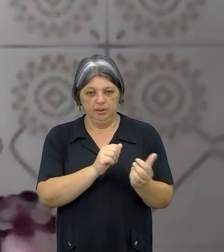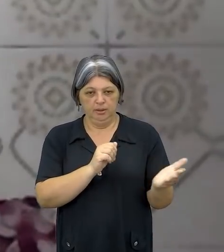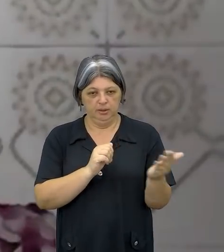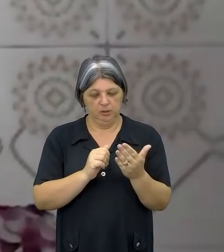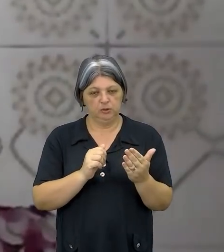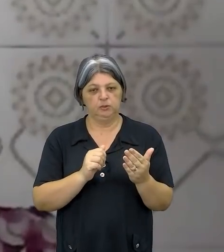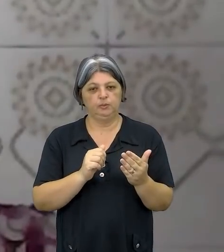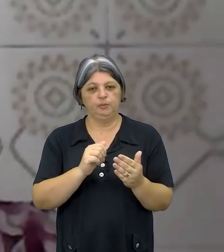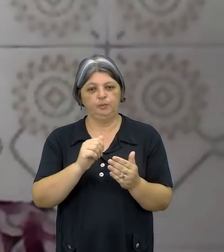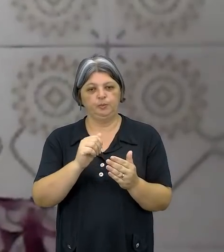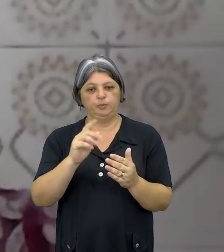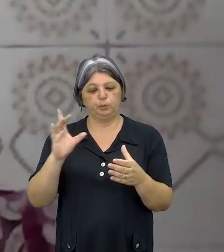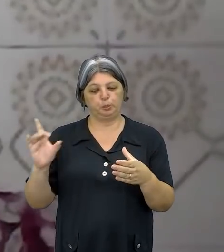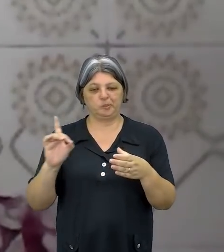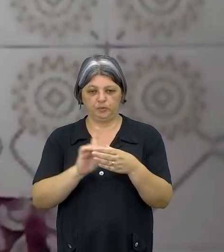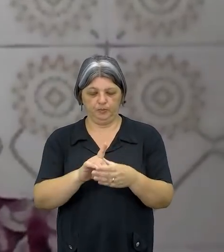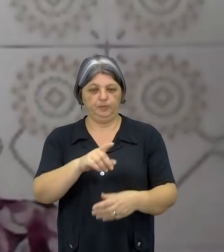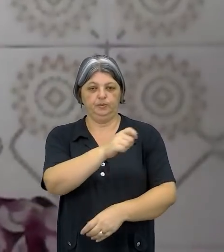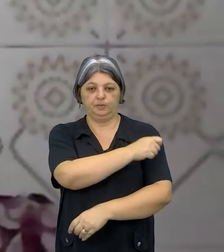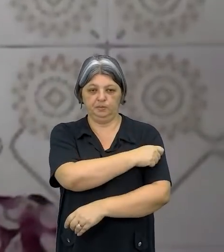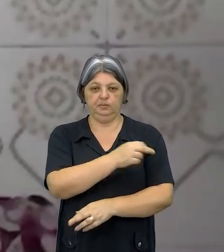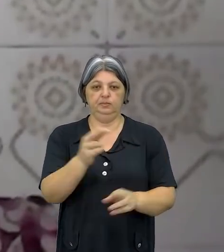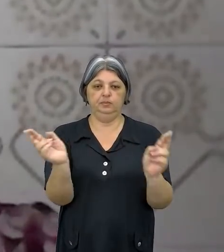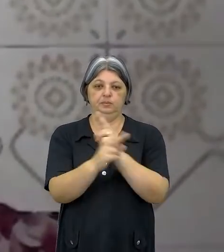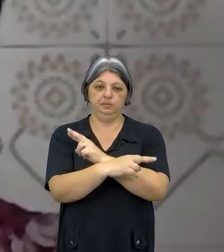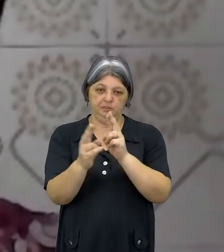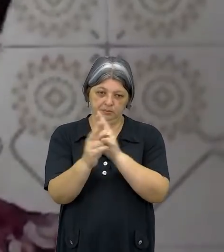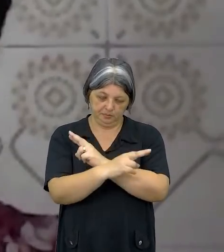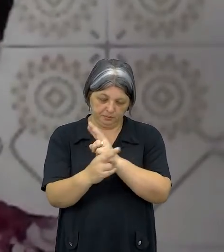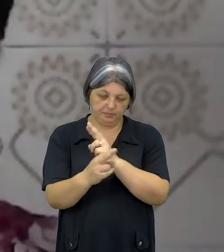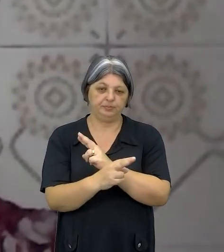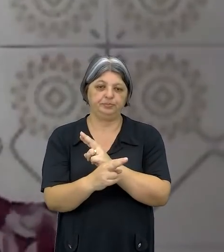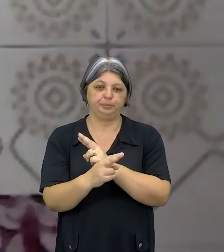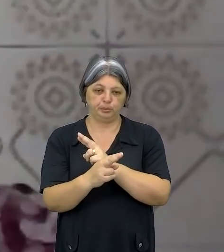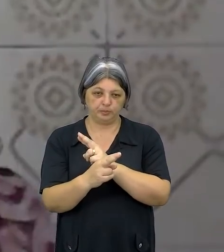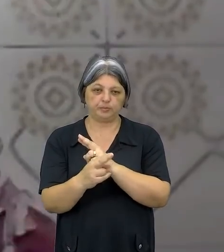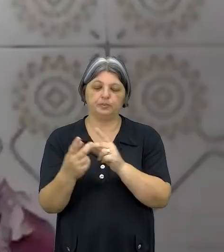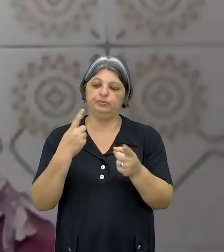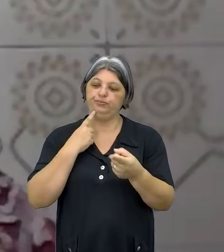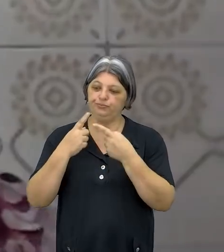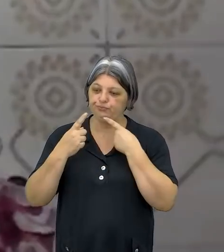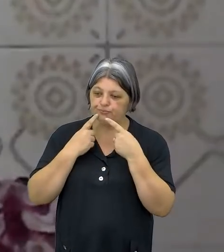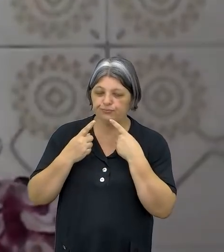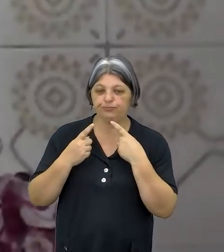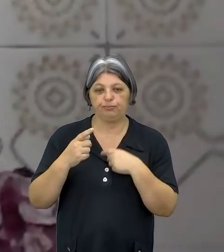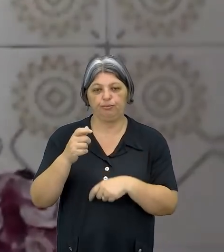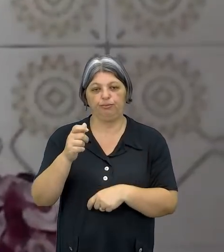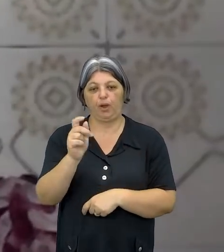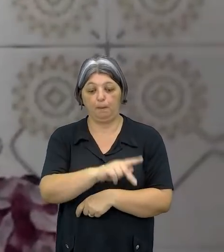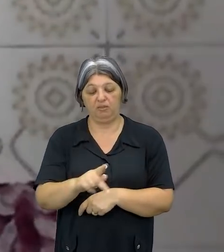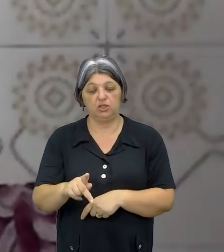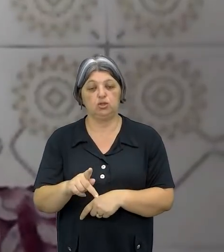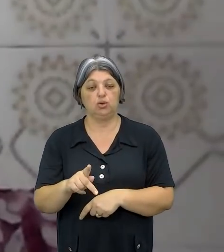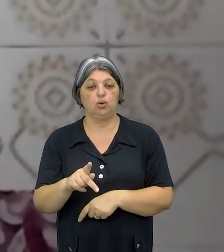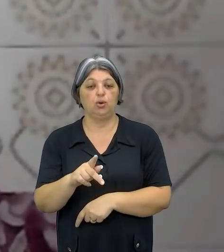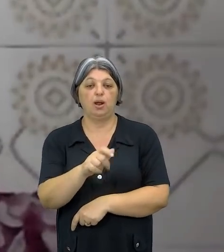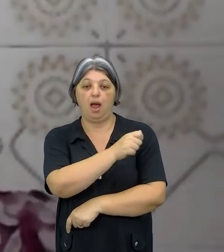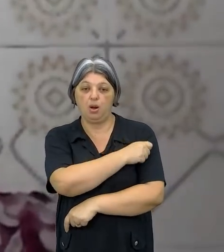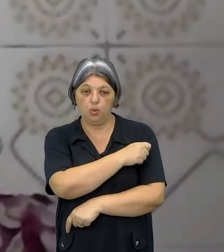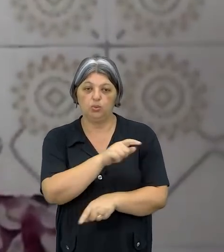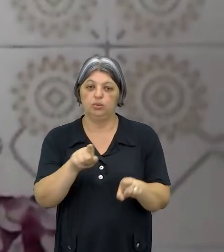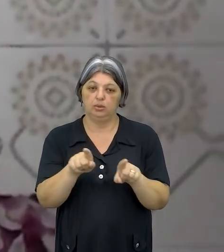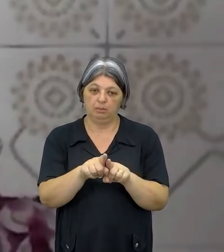dialógico, dessa relação que é muito importante, né? Dialógico, né? Professor-aluno, aluno-aluno, né? O quanto